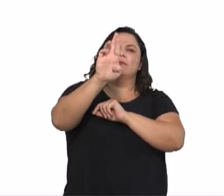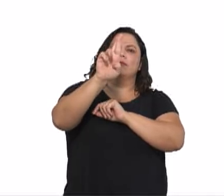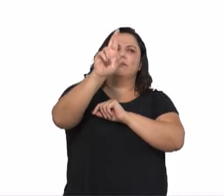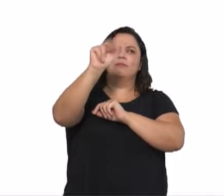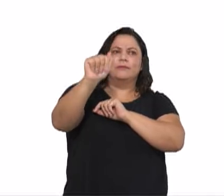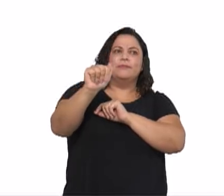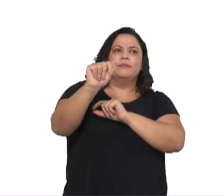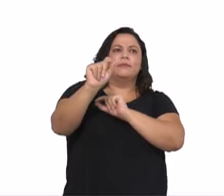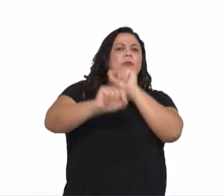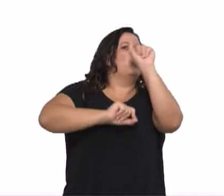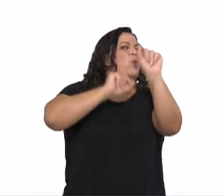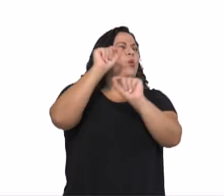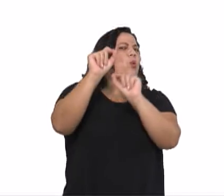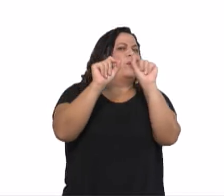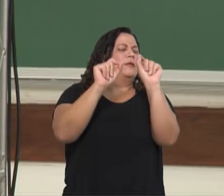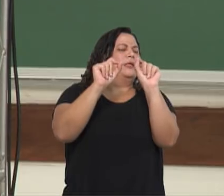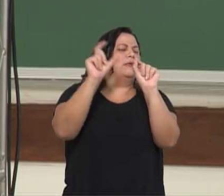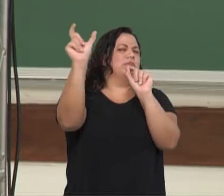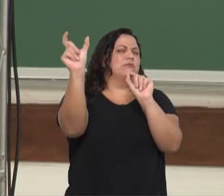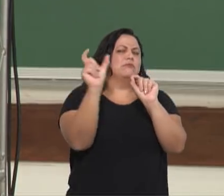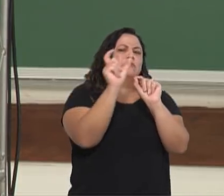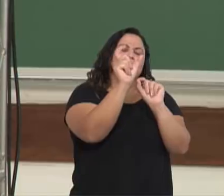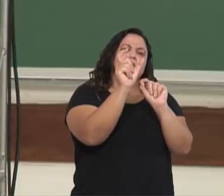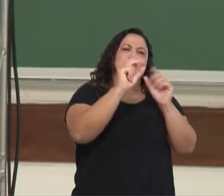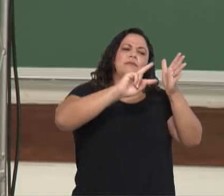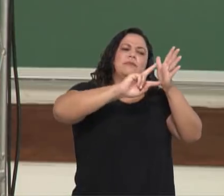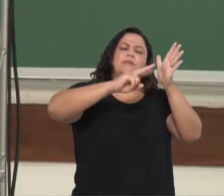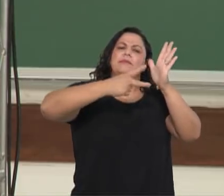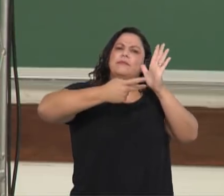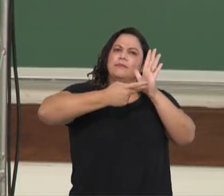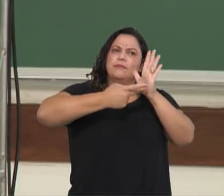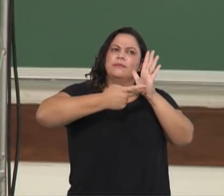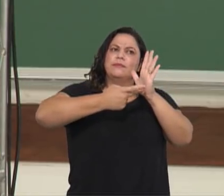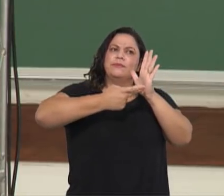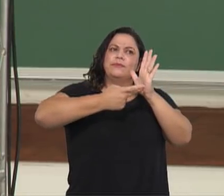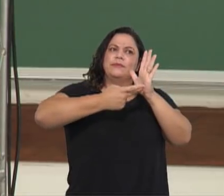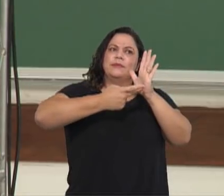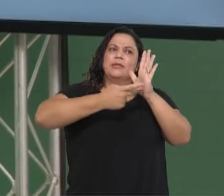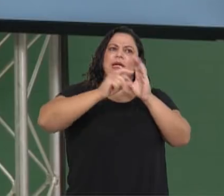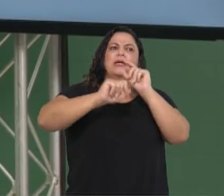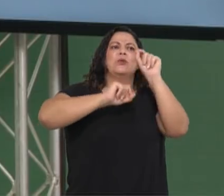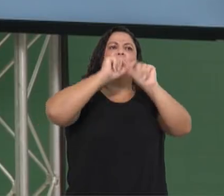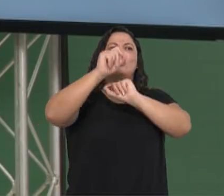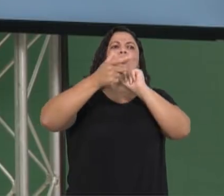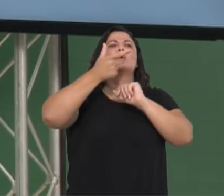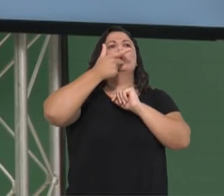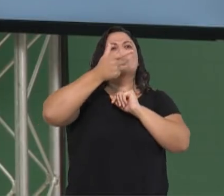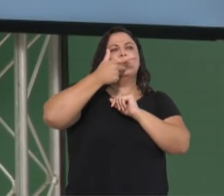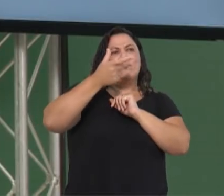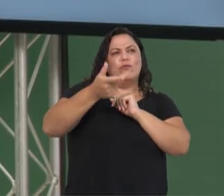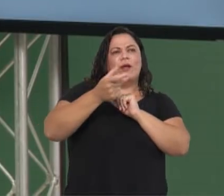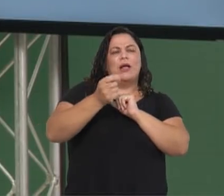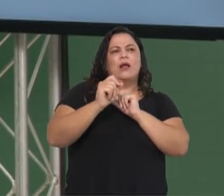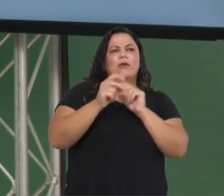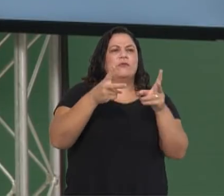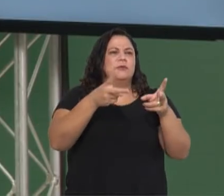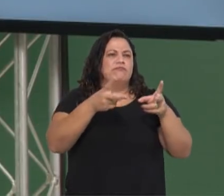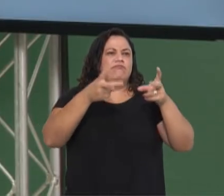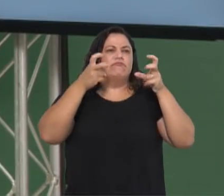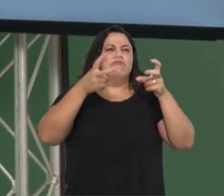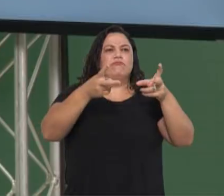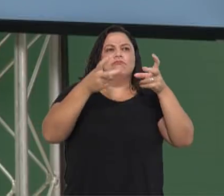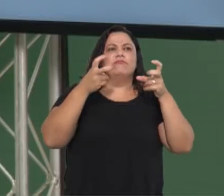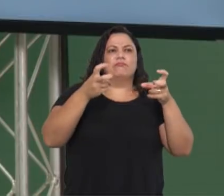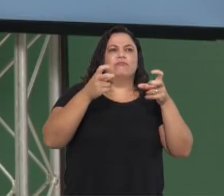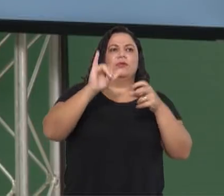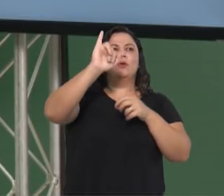destaque significa. Quando eu digo infere-se, eu digo, você percebeu, você usou o teu